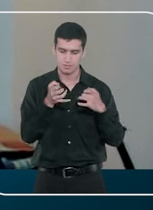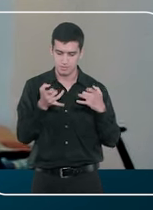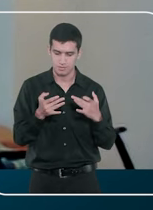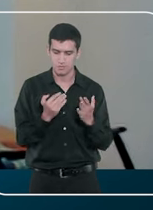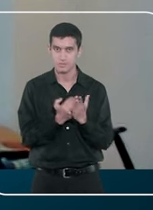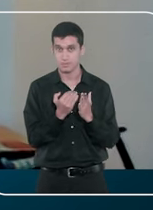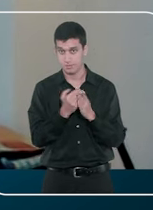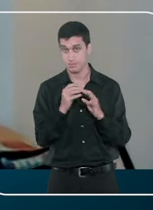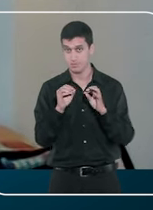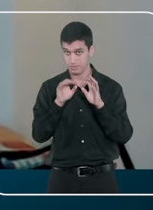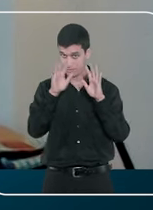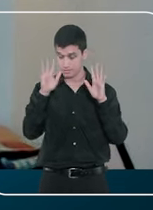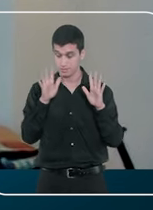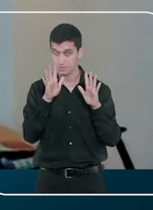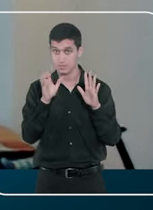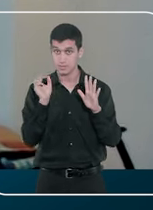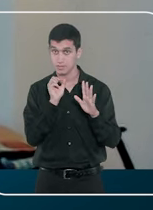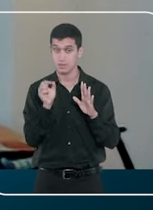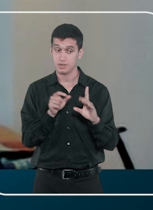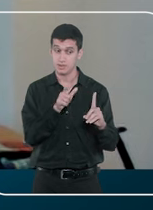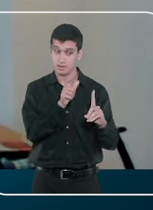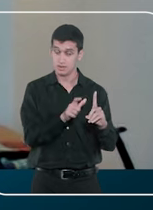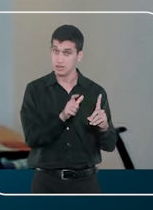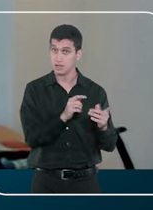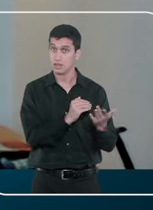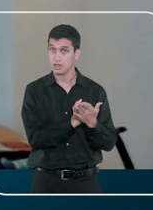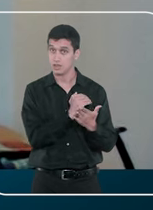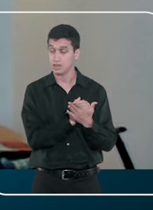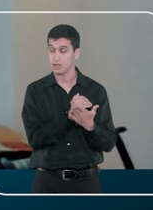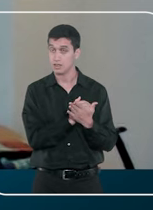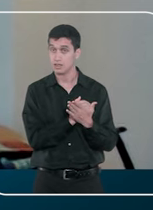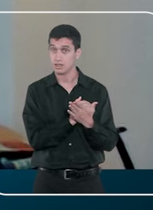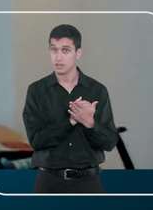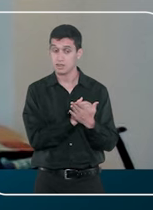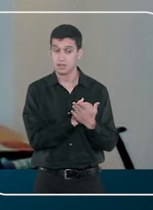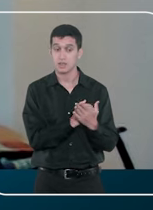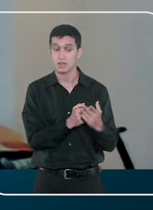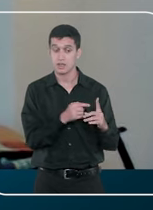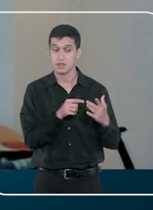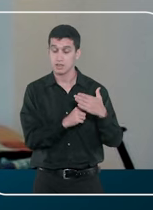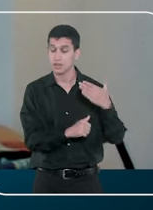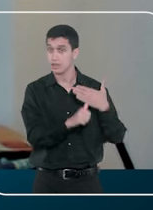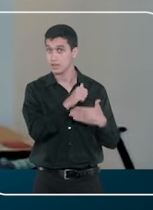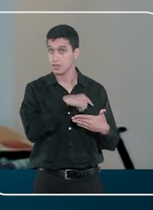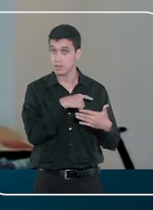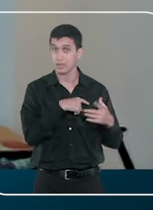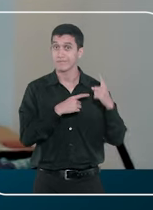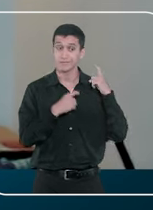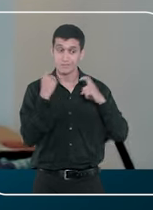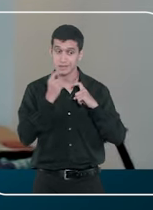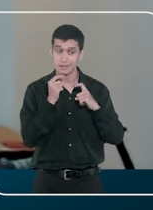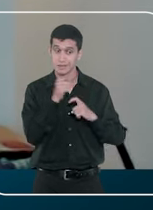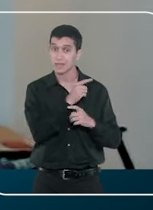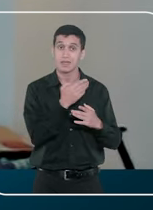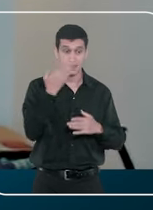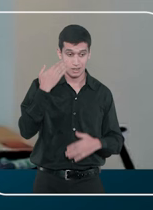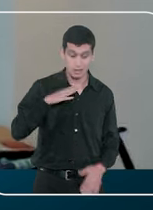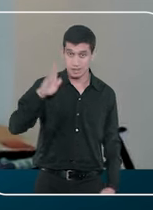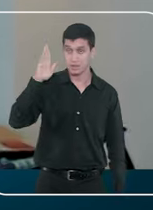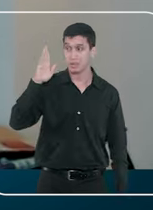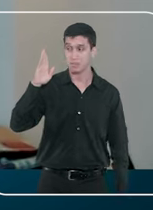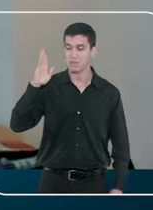pouco mais clara, em que o colaborador premiado ele tem uma preocupação dirigida a cumprir as promessas que